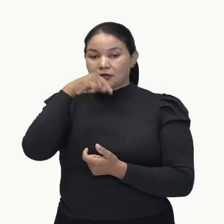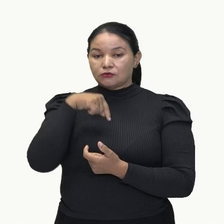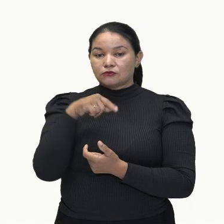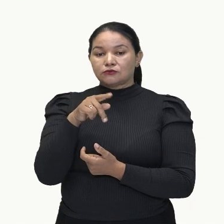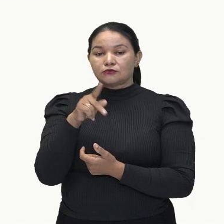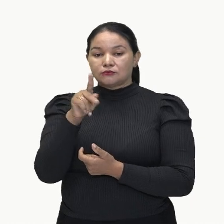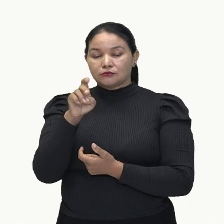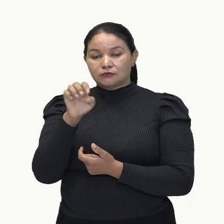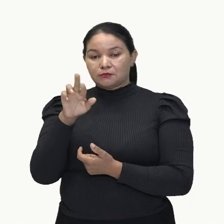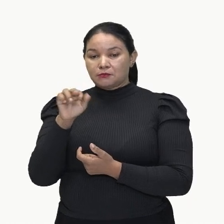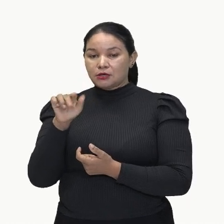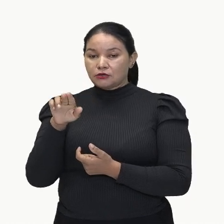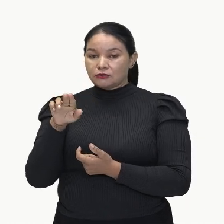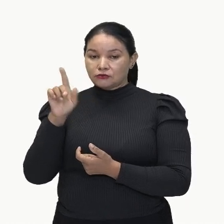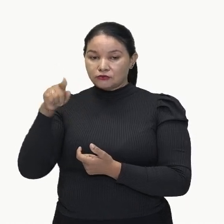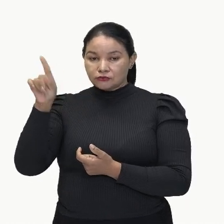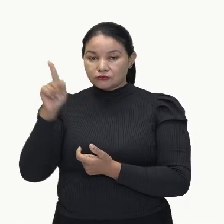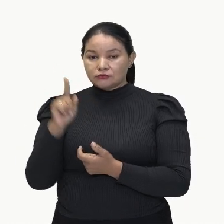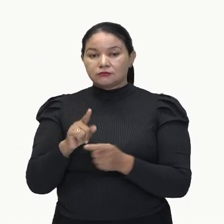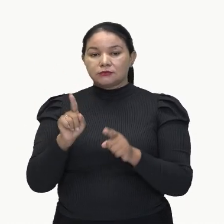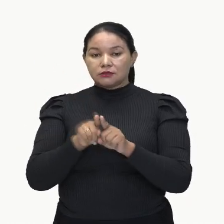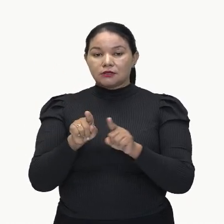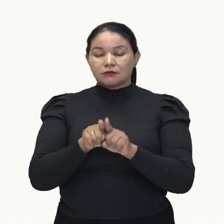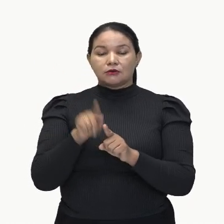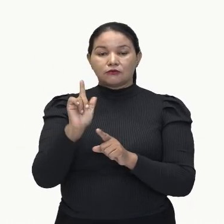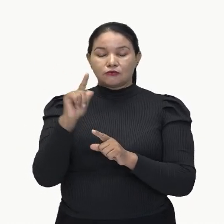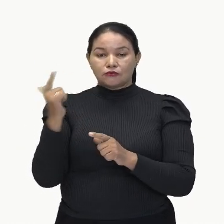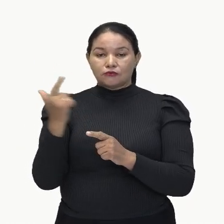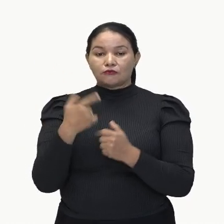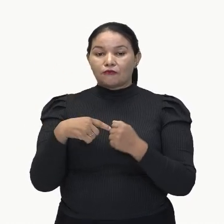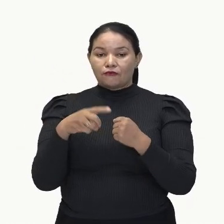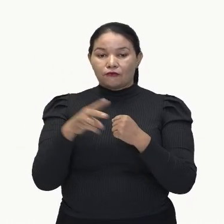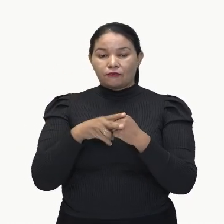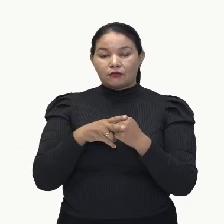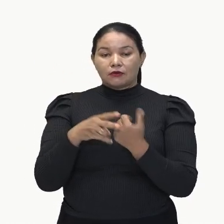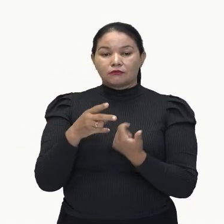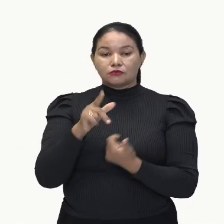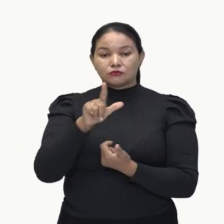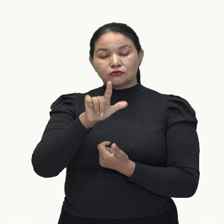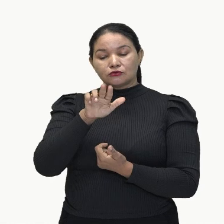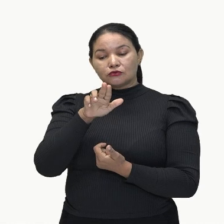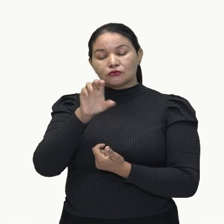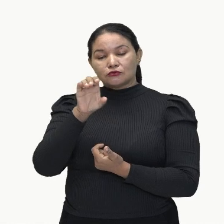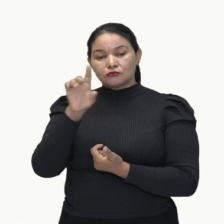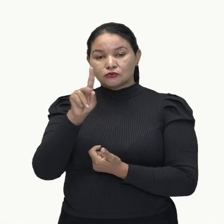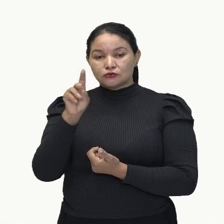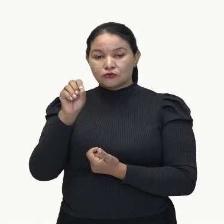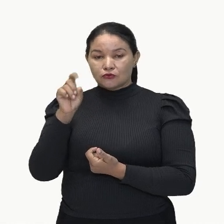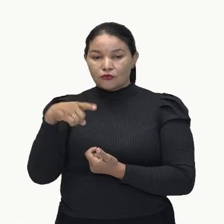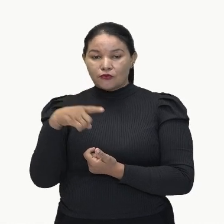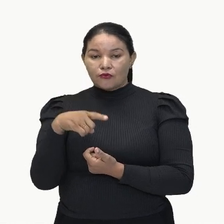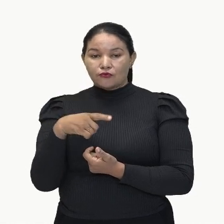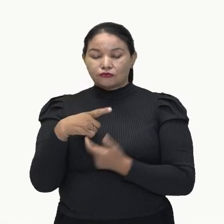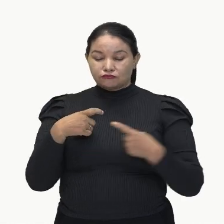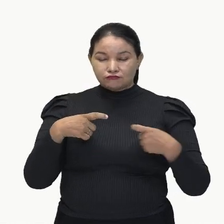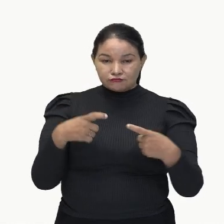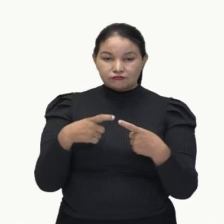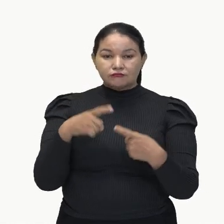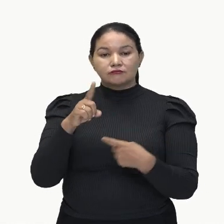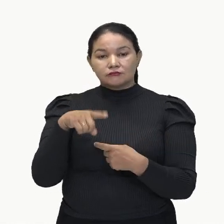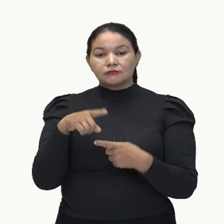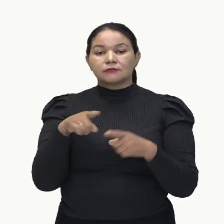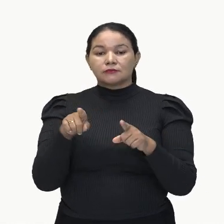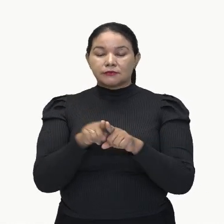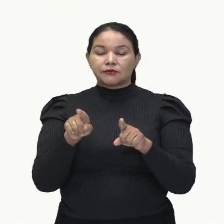lutar no passado no pretérito indefinido olha aqui luto aparece também o assento aí não é isso